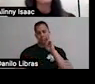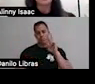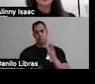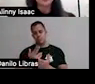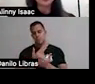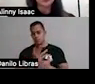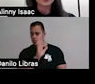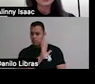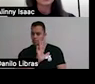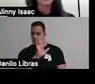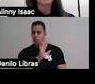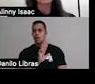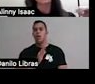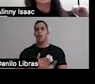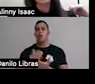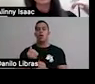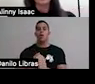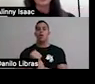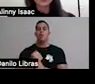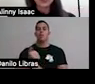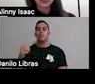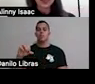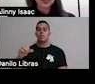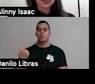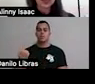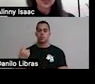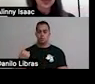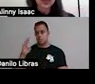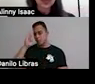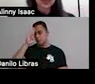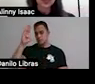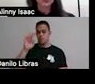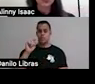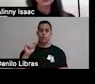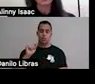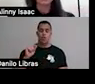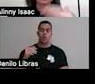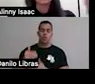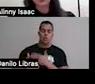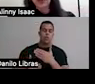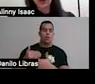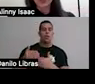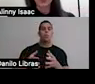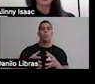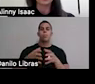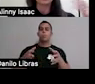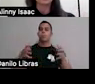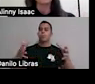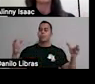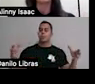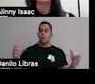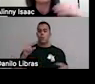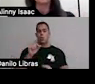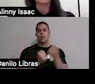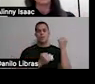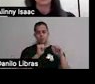a gente vê que desde a década de 60, especialmente essa tendência cresceu com o início da industrialização,